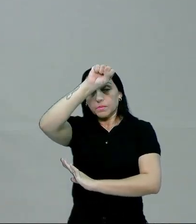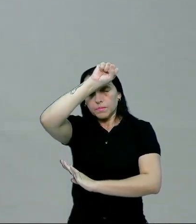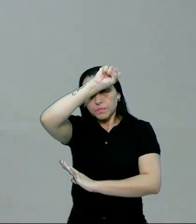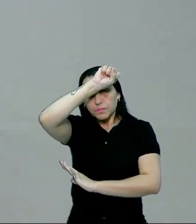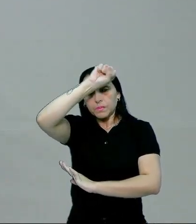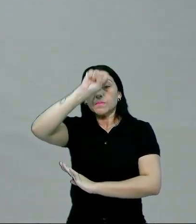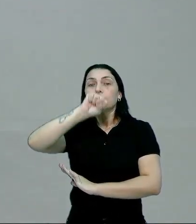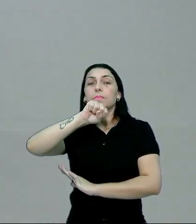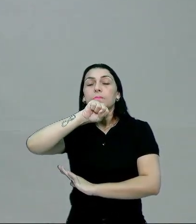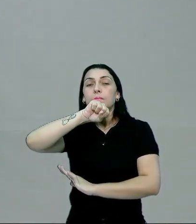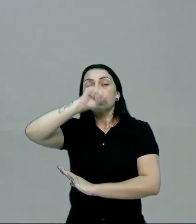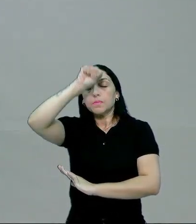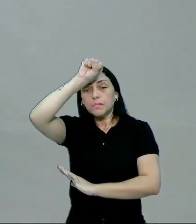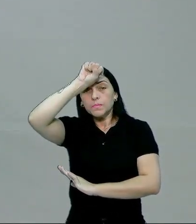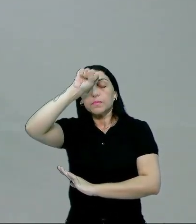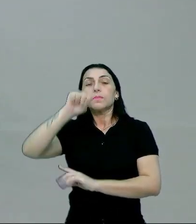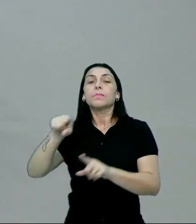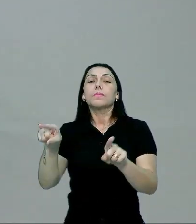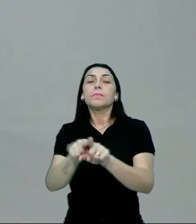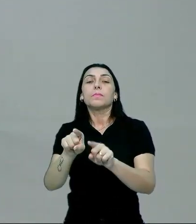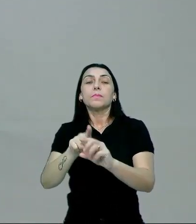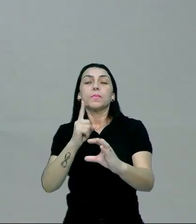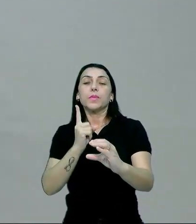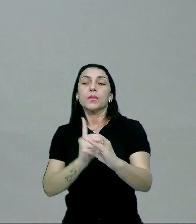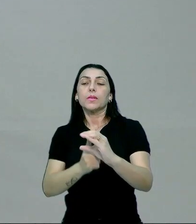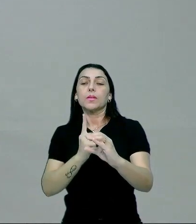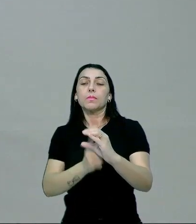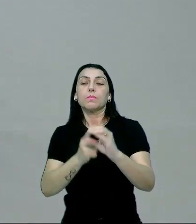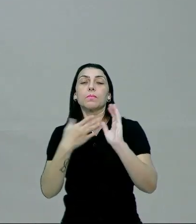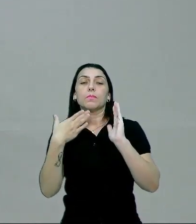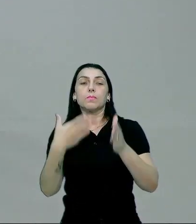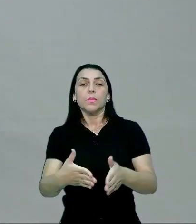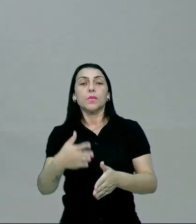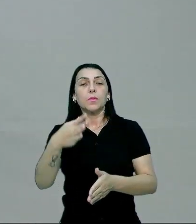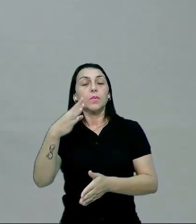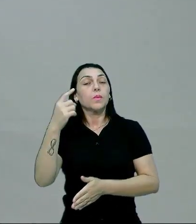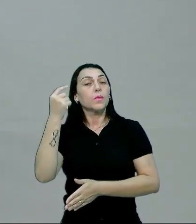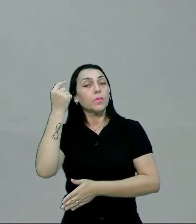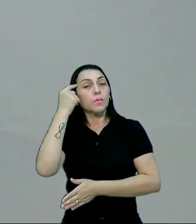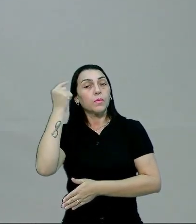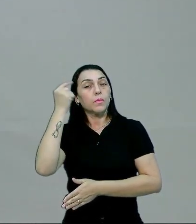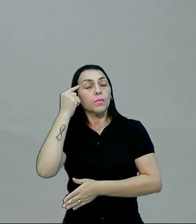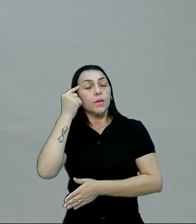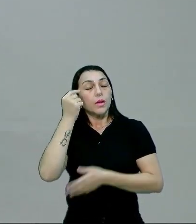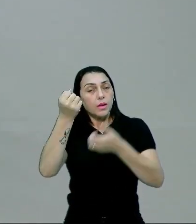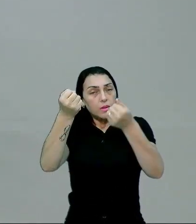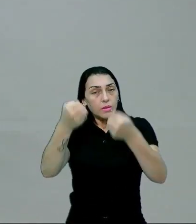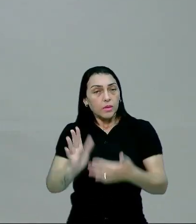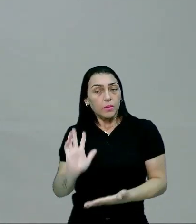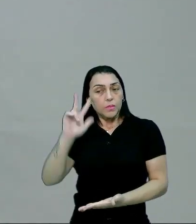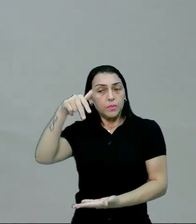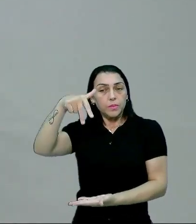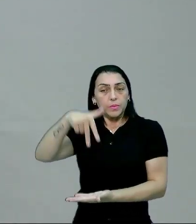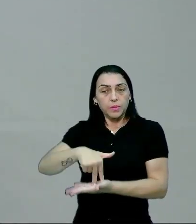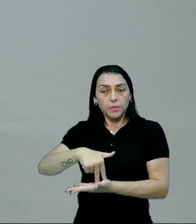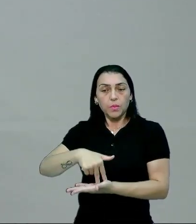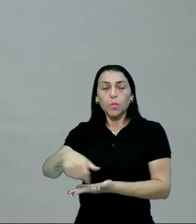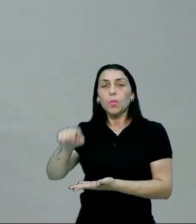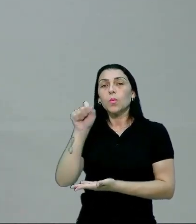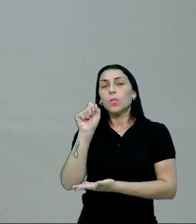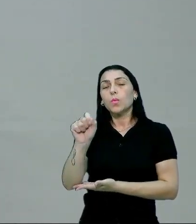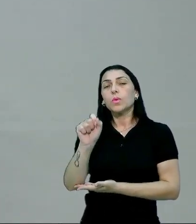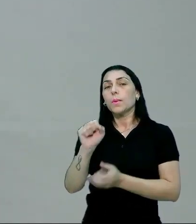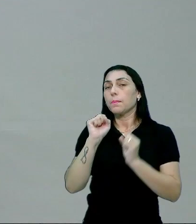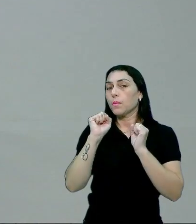ao comunismo. Ou seja, o teórico, quer queira, quer não, ele se posicionou a respeito do